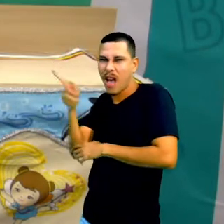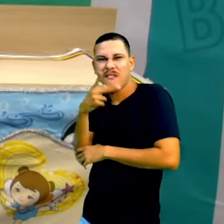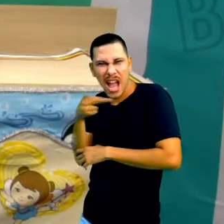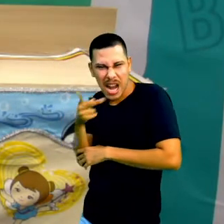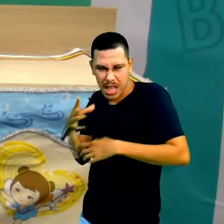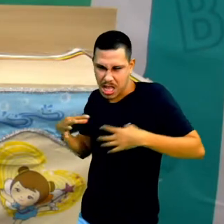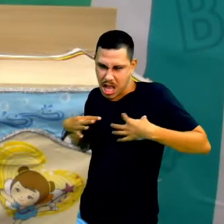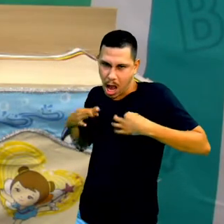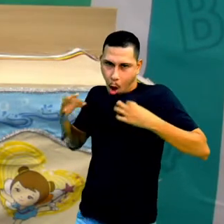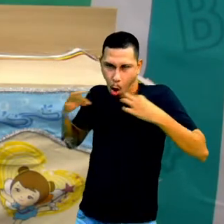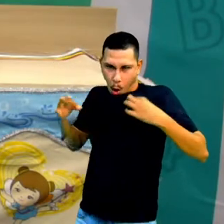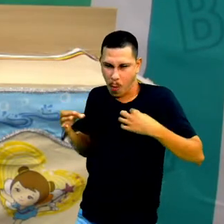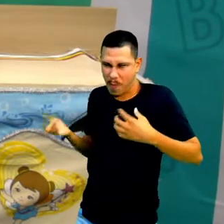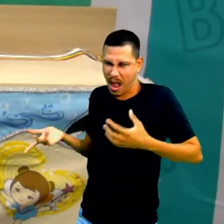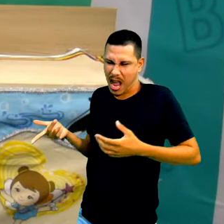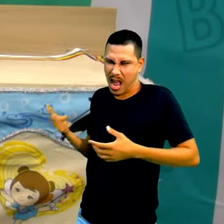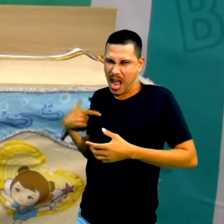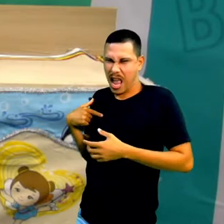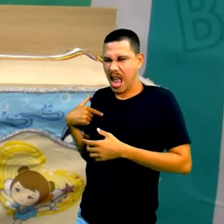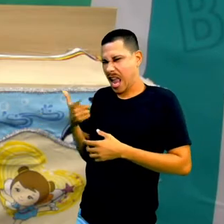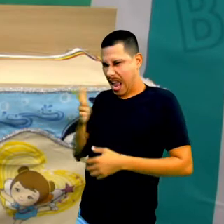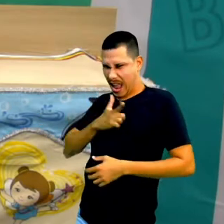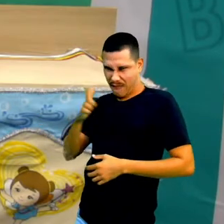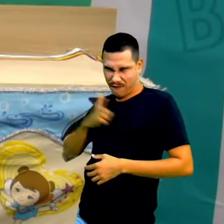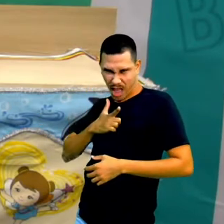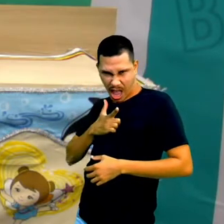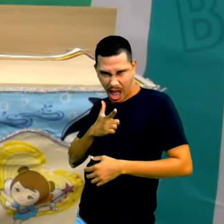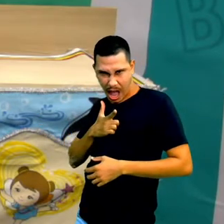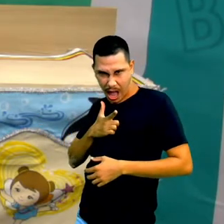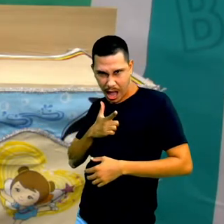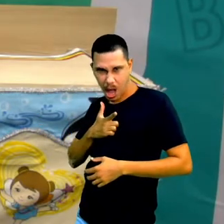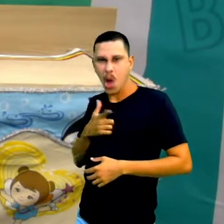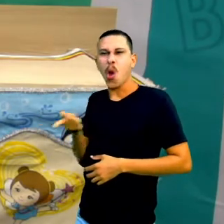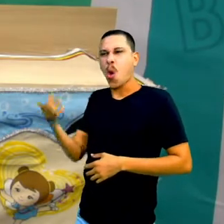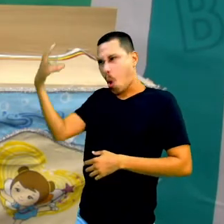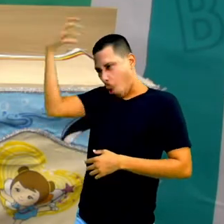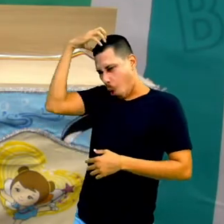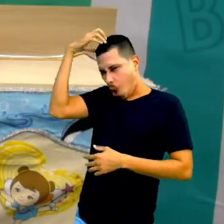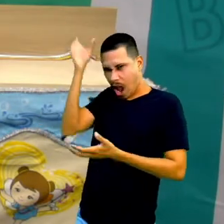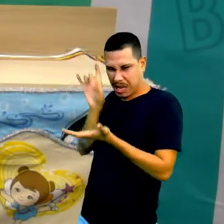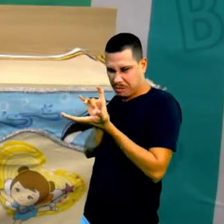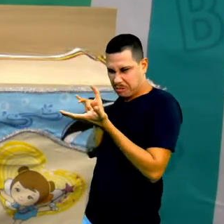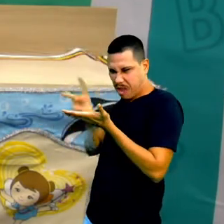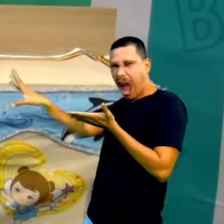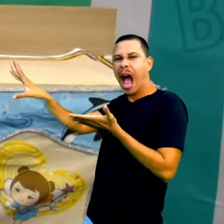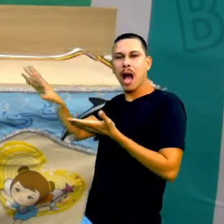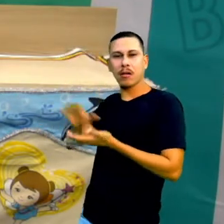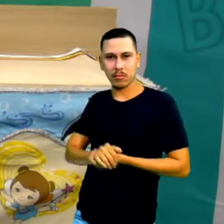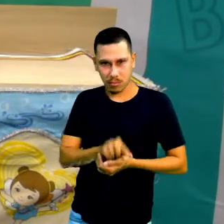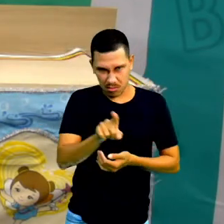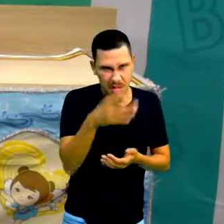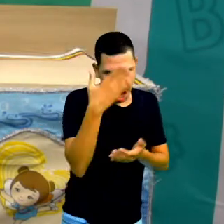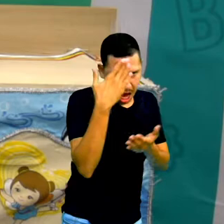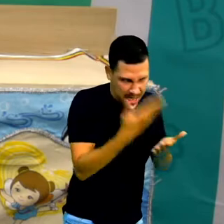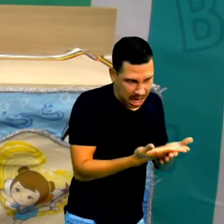bonita, ele ia demitir do cargo, Leiturinha. Tu acredita nisso?